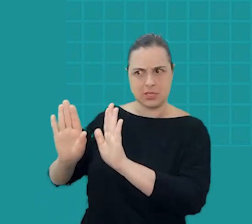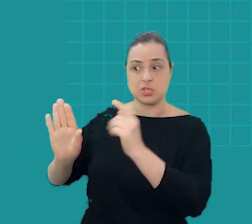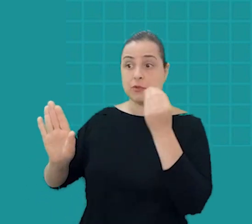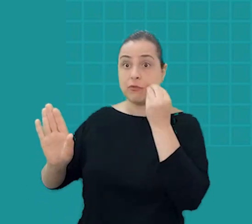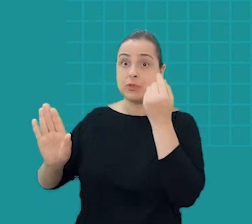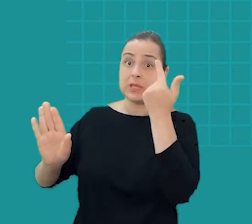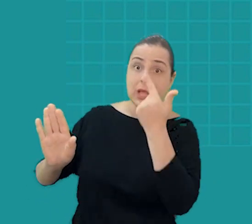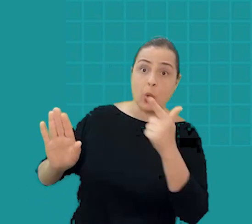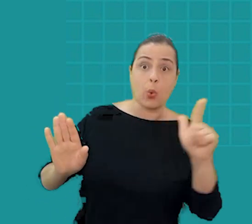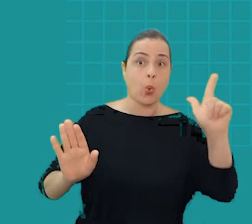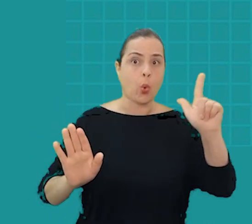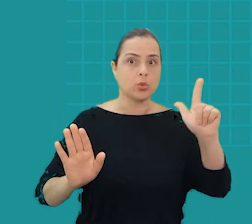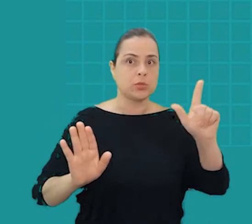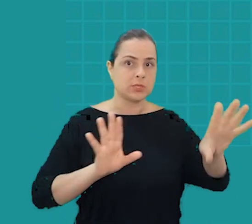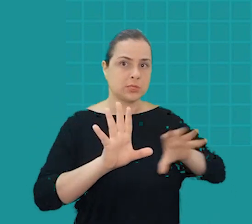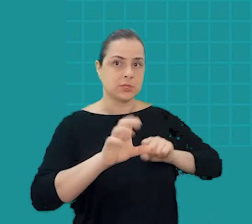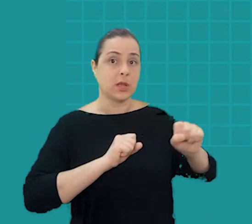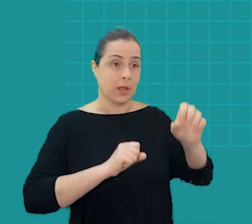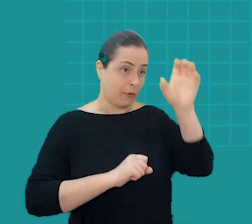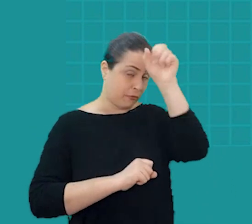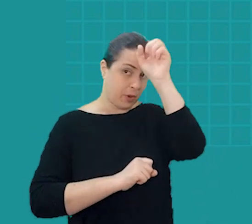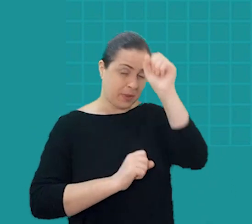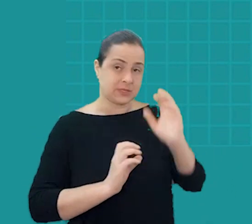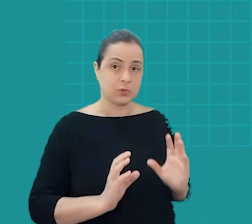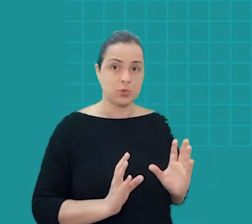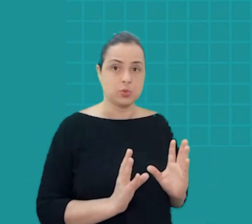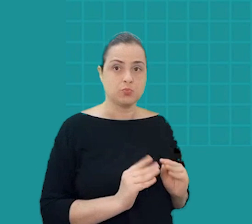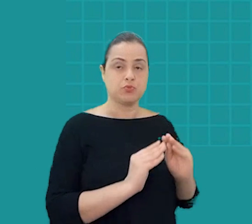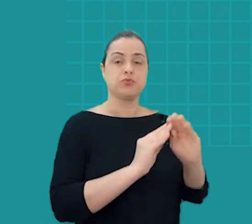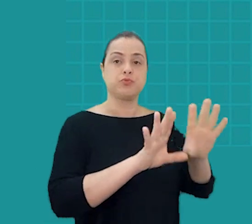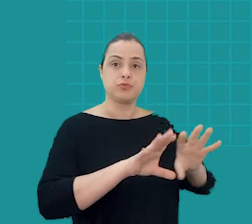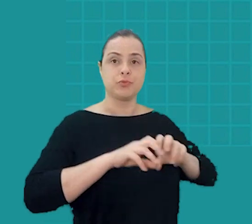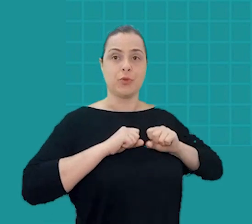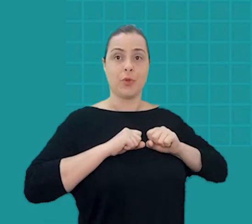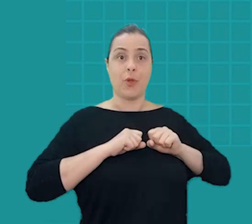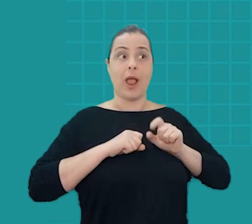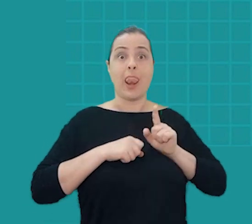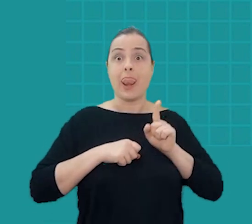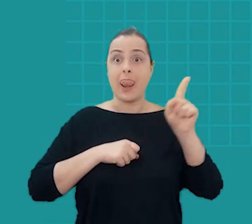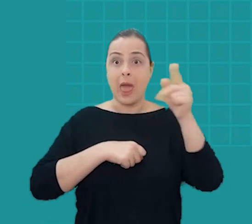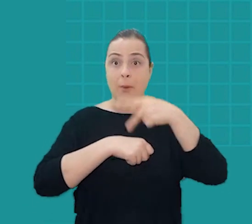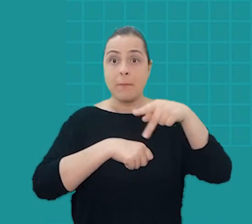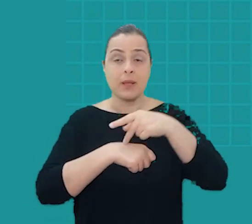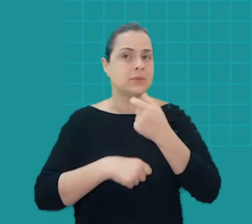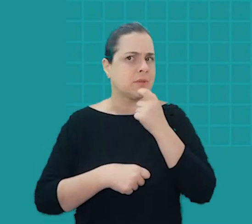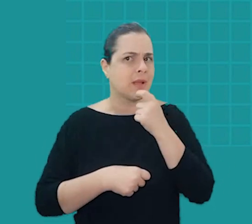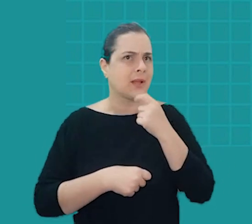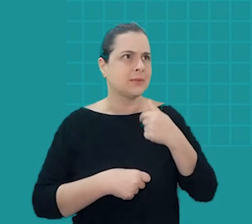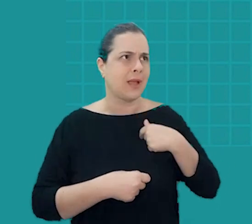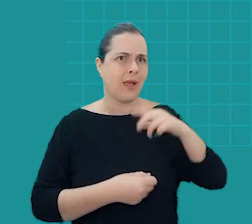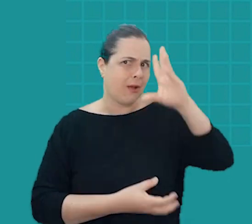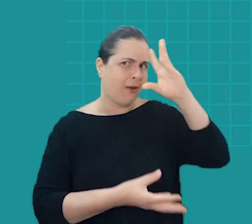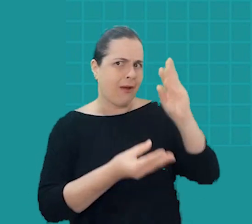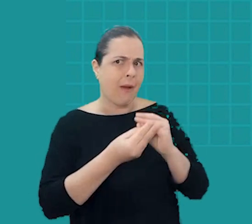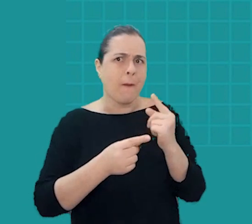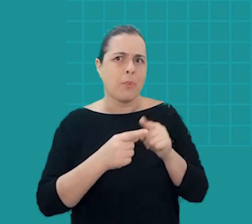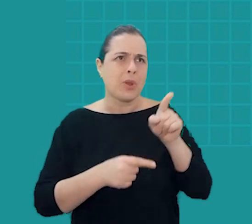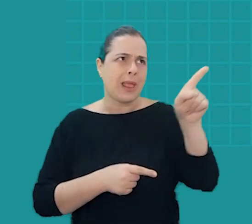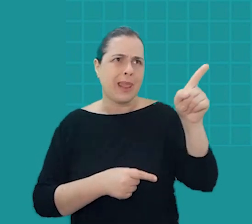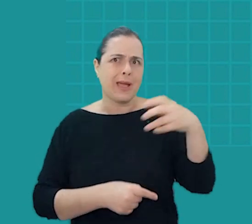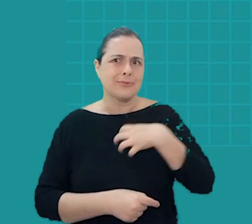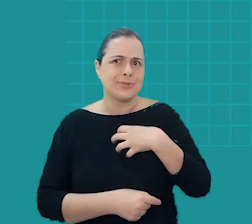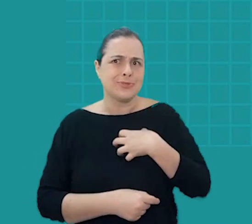outras formações. E na Inglaterra também caiu uma ficha muito importante, era uma pessoa bem tímida, eu